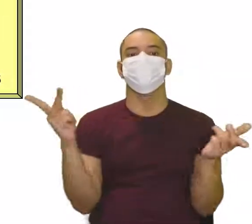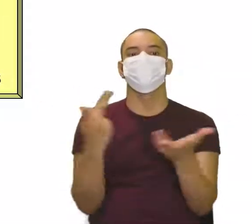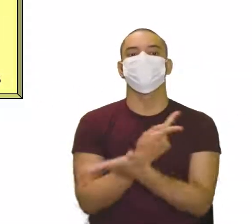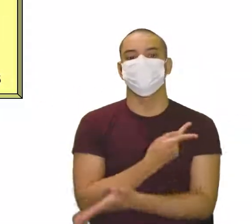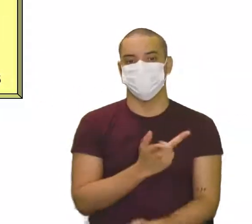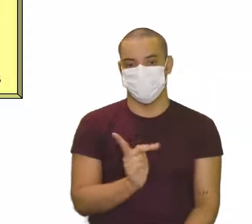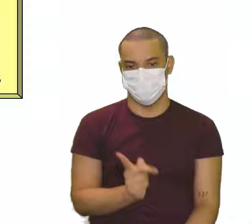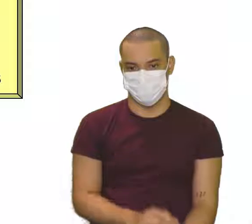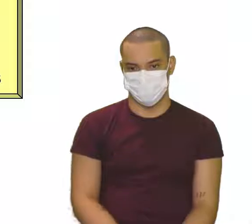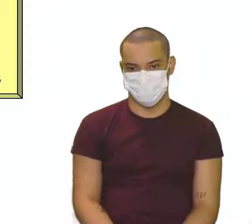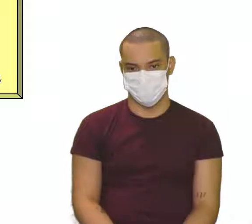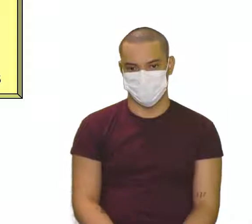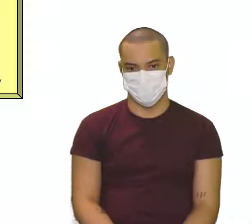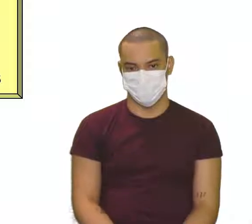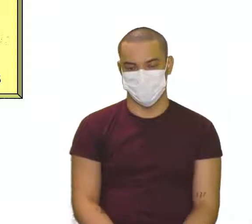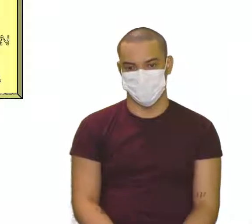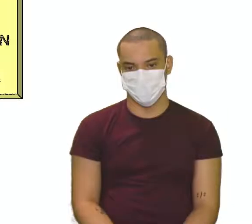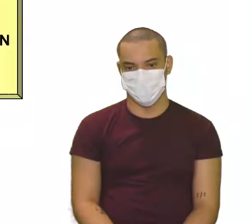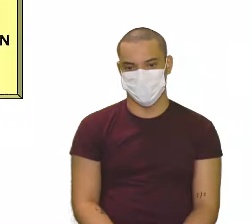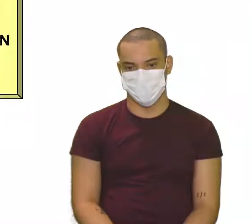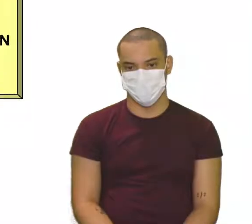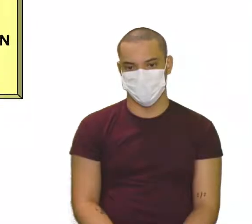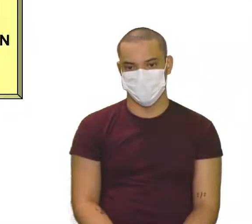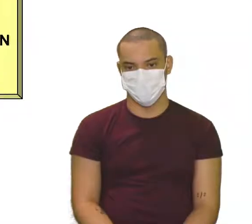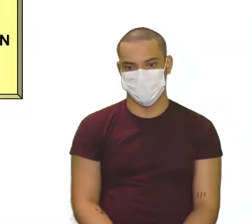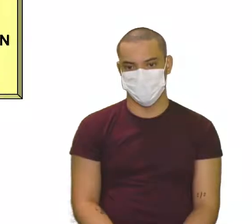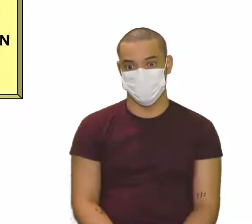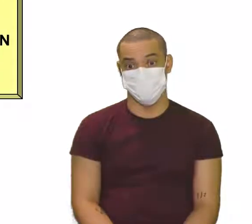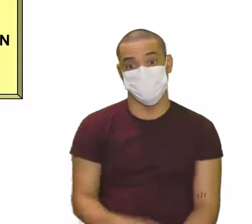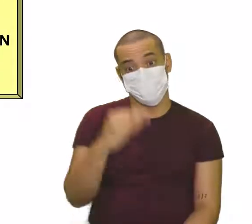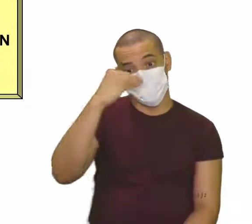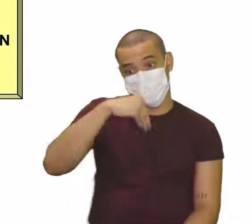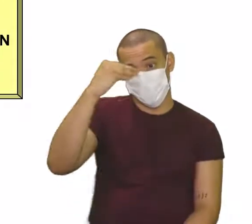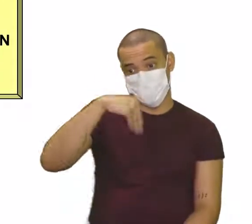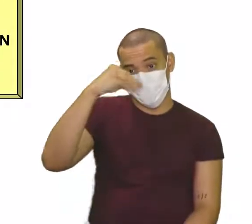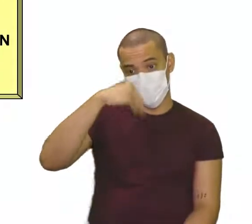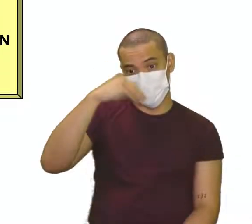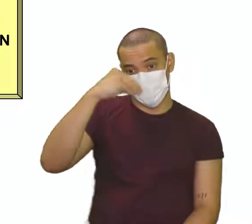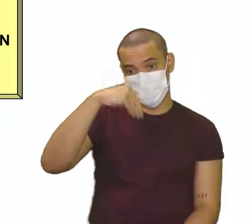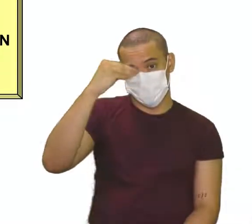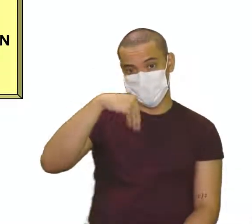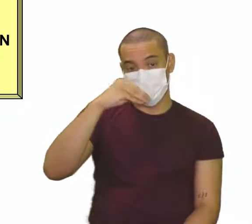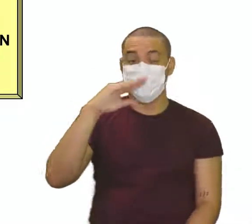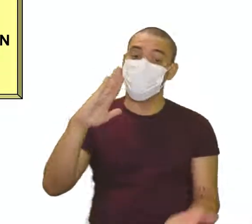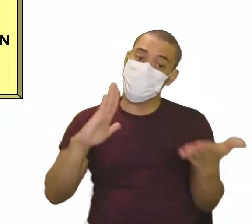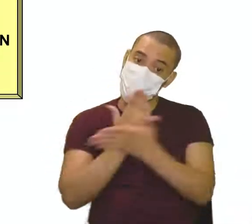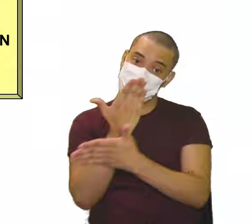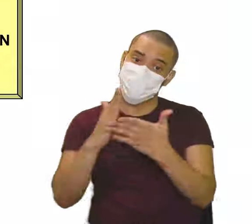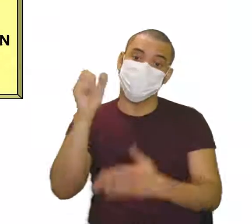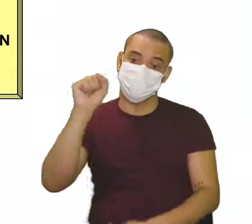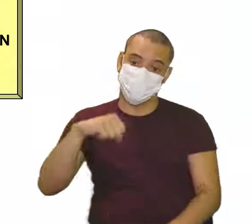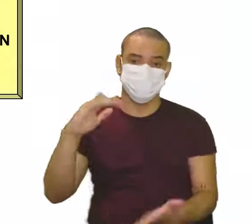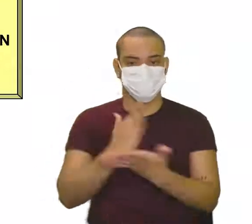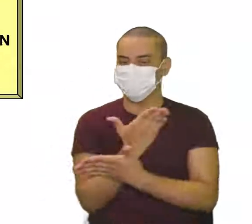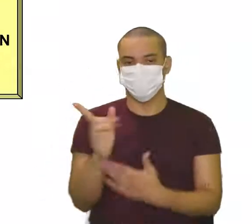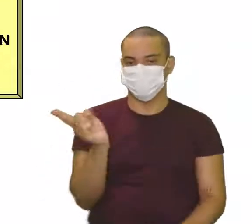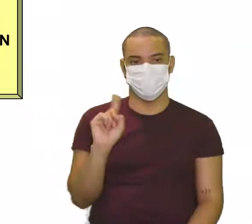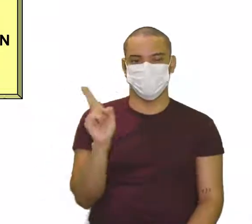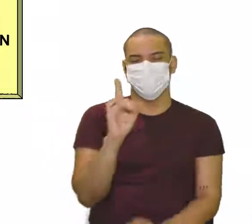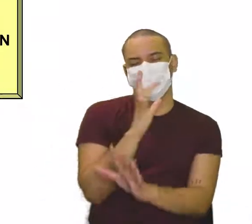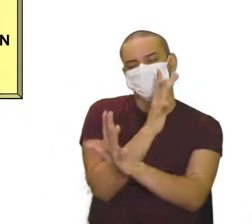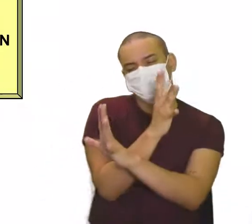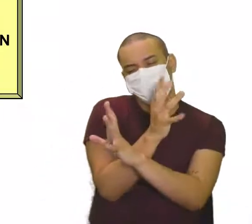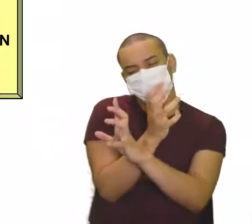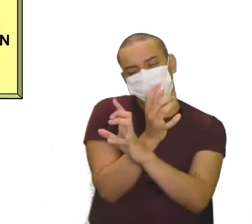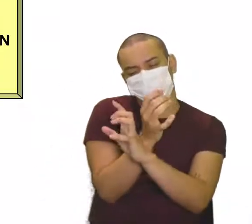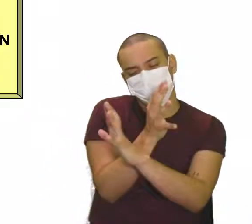o que vai acontecer com o alinhamento desses polos, ó. Ele é fraco. certo? Então, eu vou ter aqui uma atração